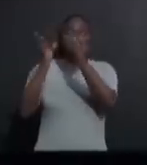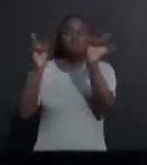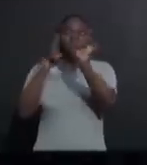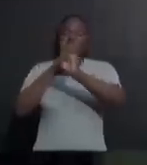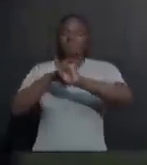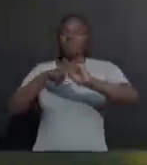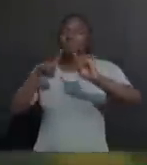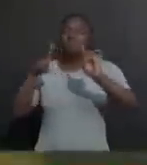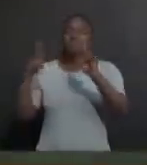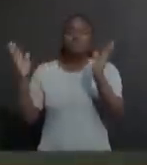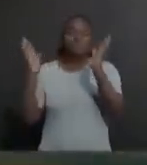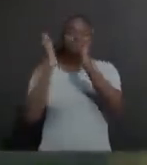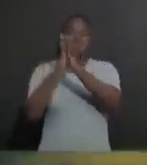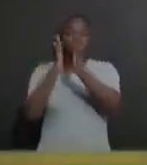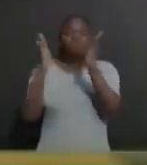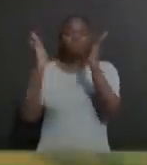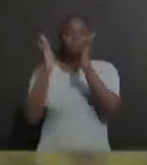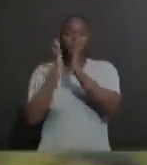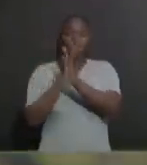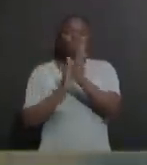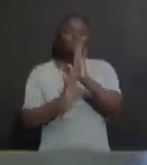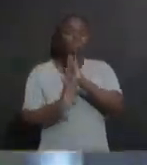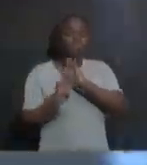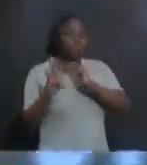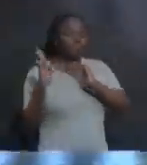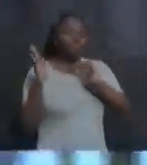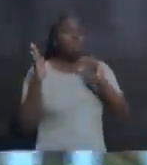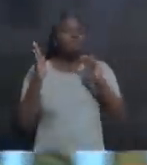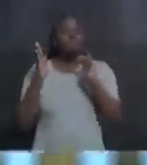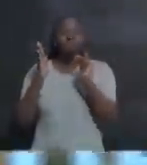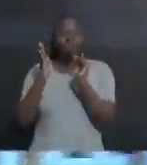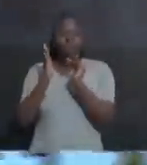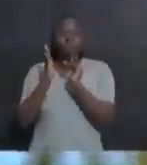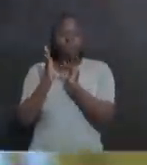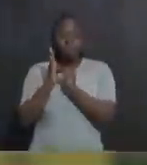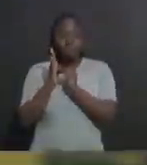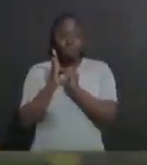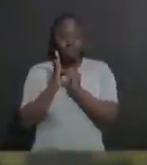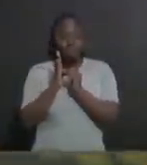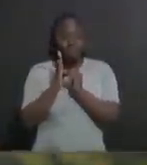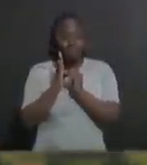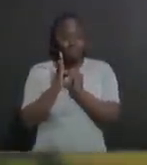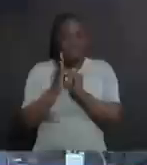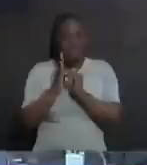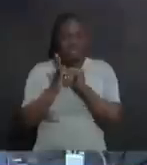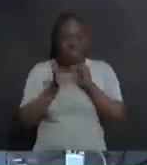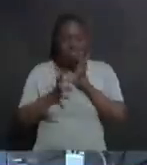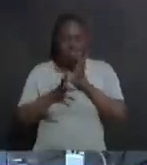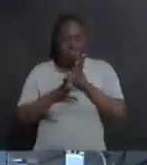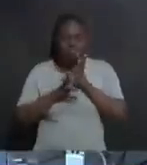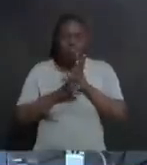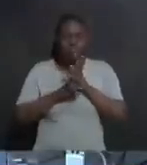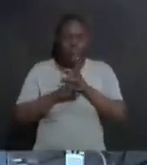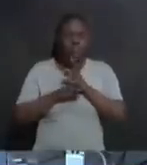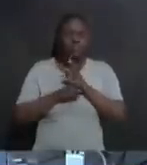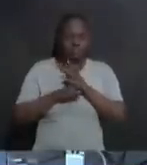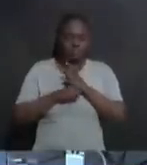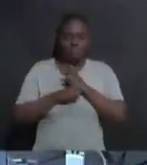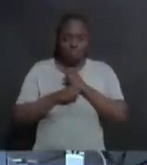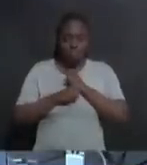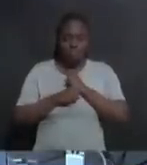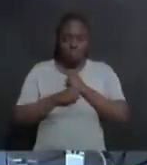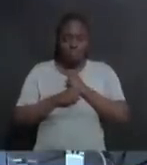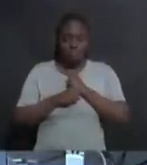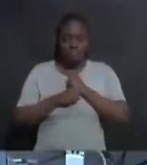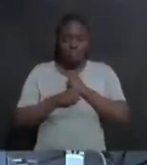levamos tudo a Deus em oração. Gente, é a depressão, é isso. A